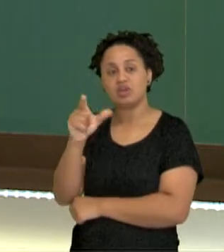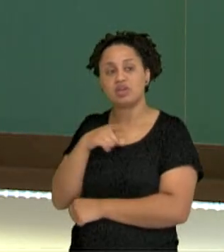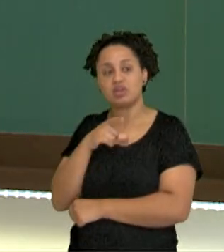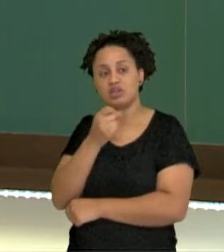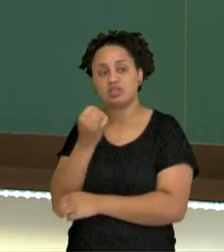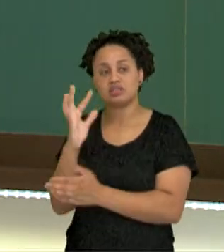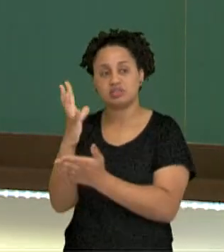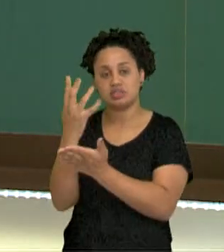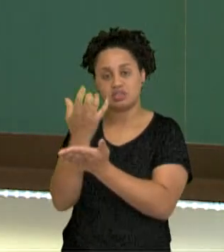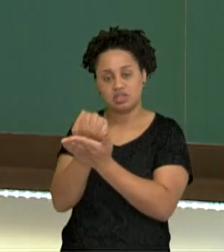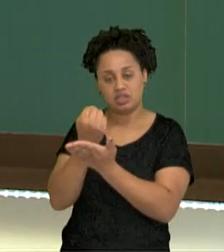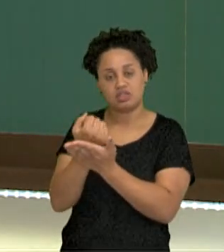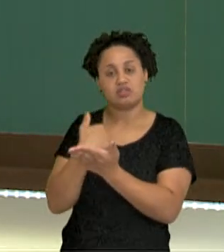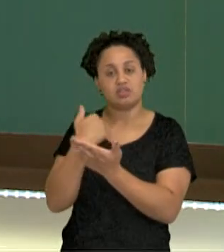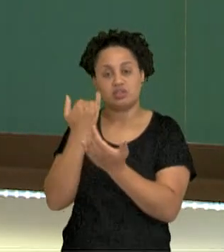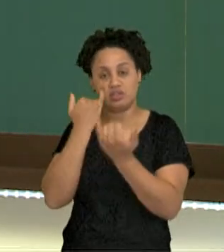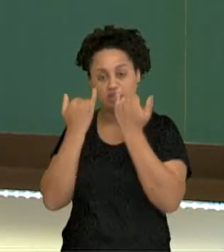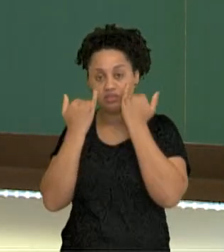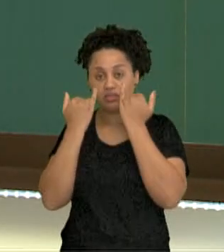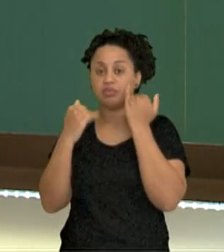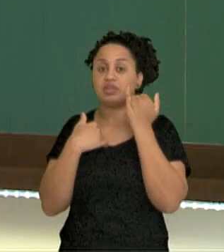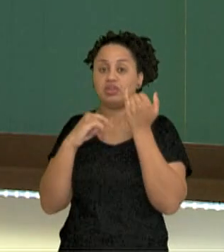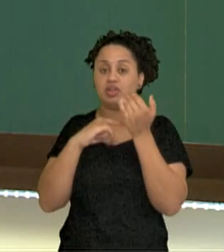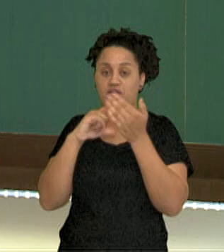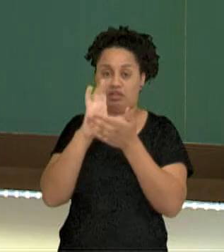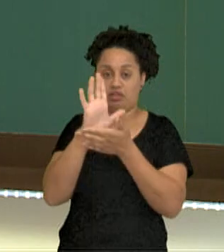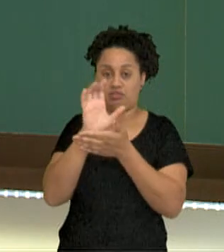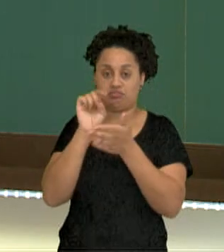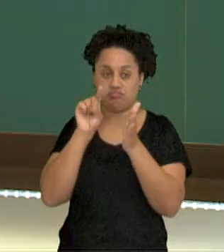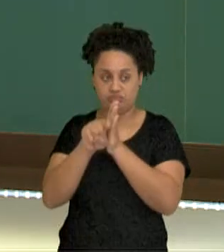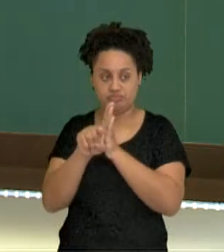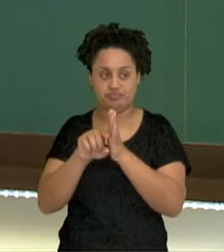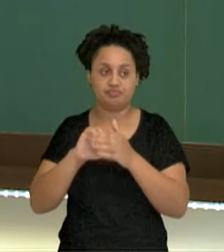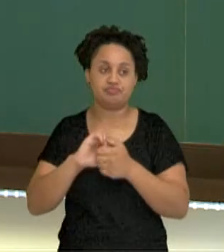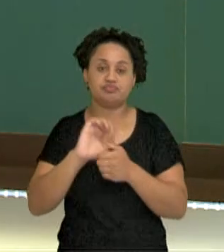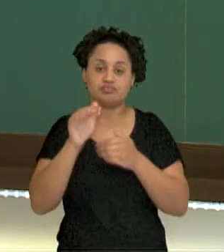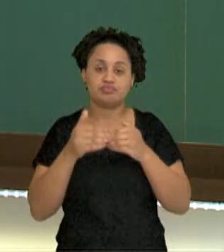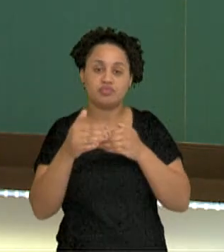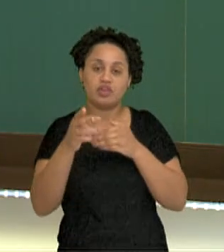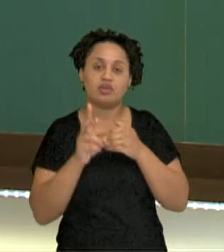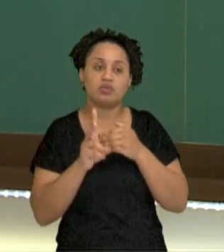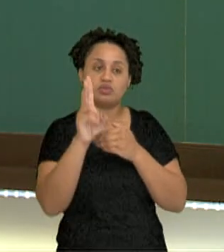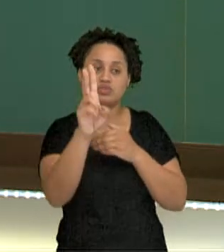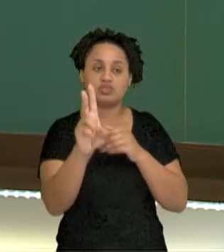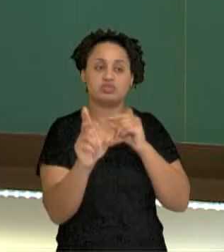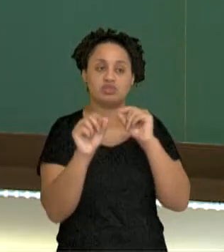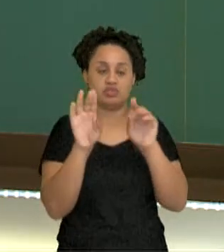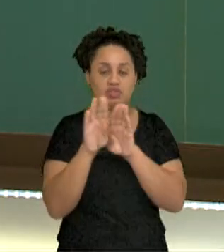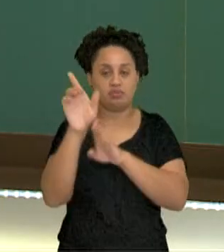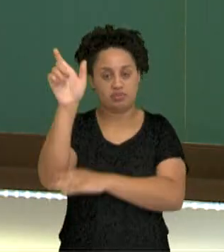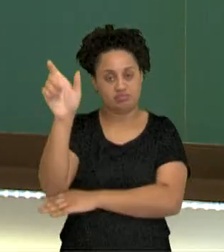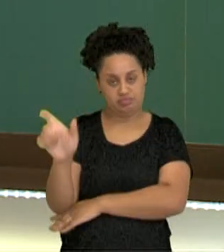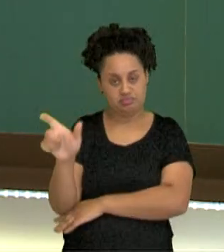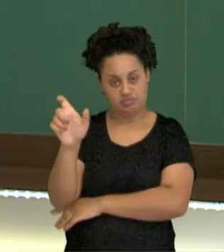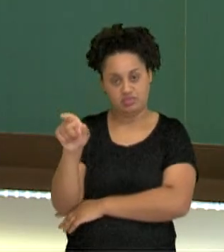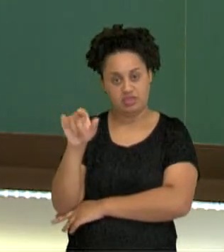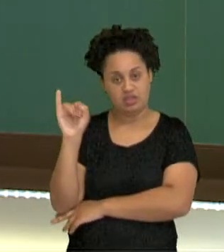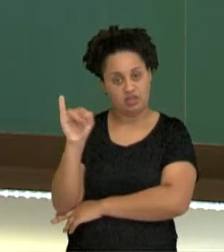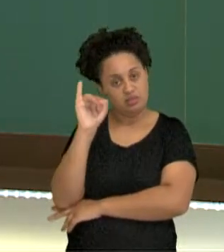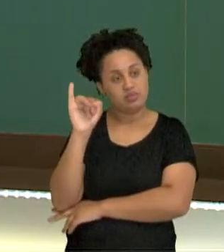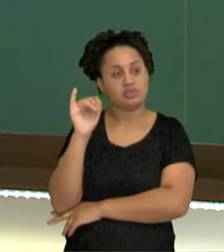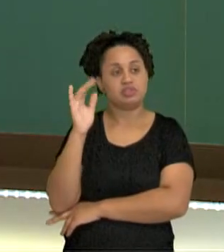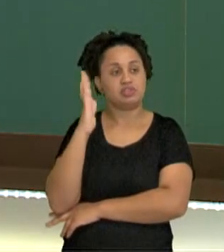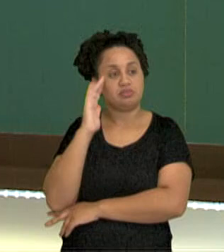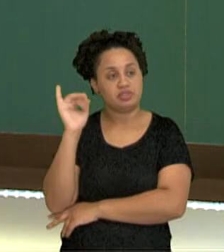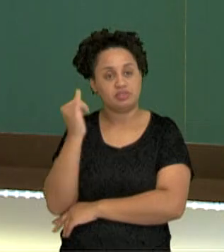dados do exercício para a gente poder ir acompanhando a questão. Então, aqui nesse próximo slide, também deixei os dados ali para a gente não